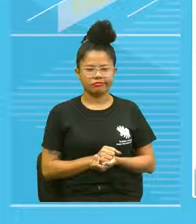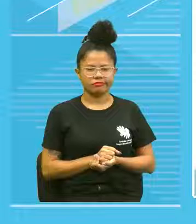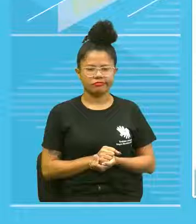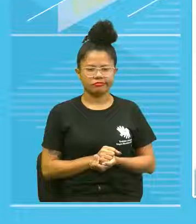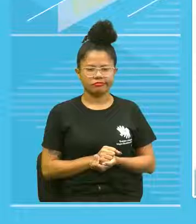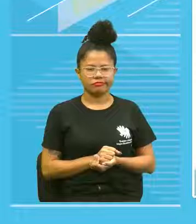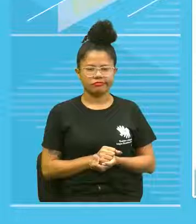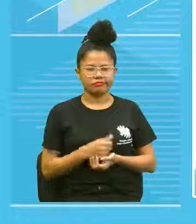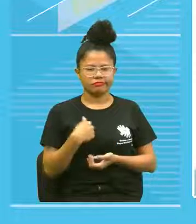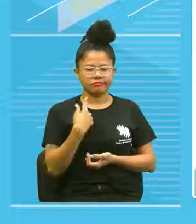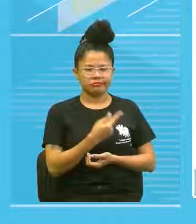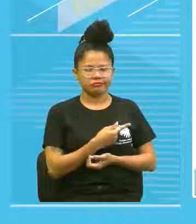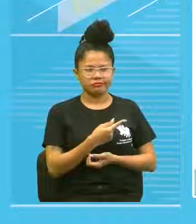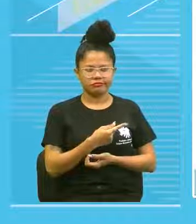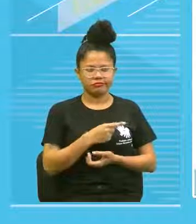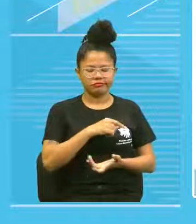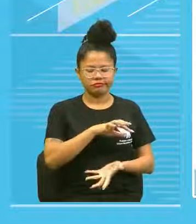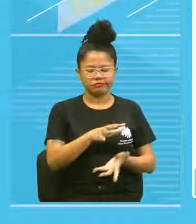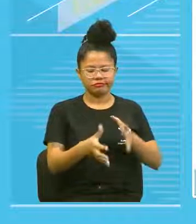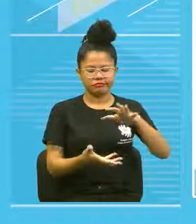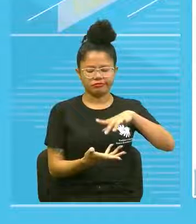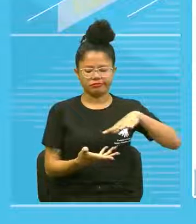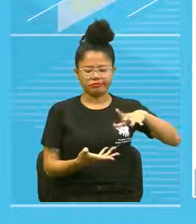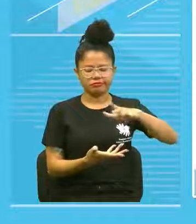e a nossa biomassa